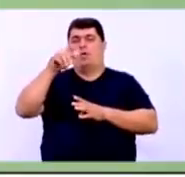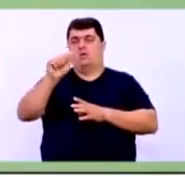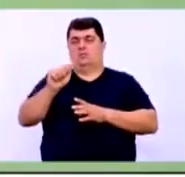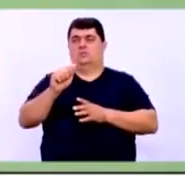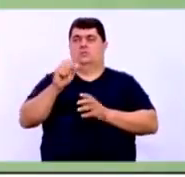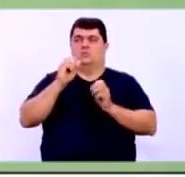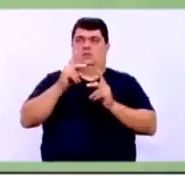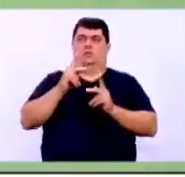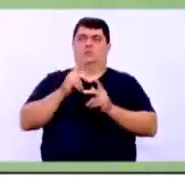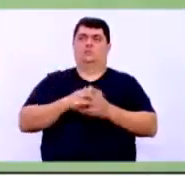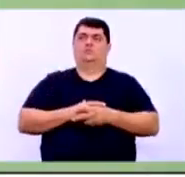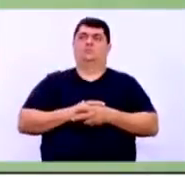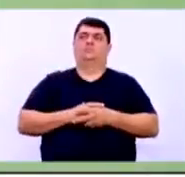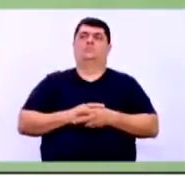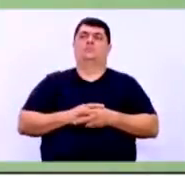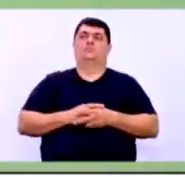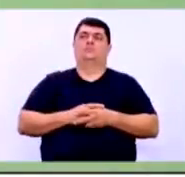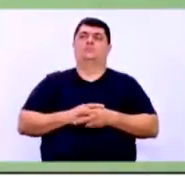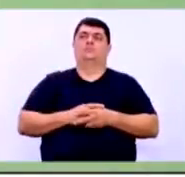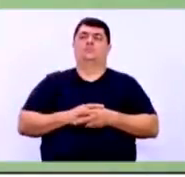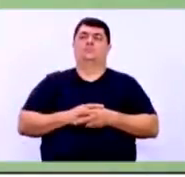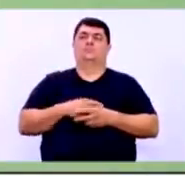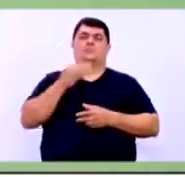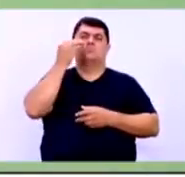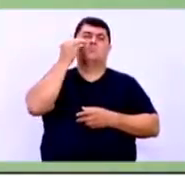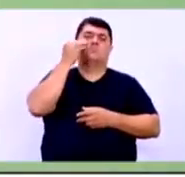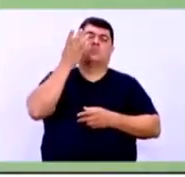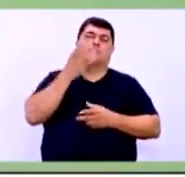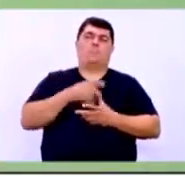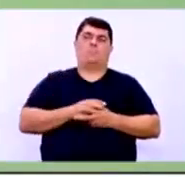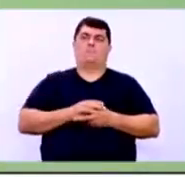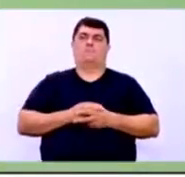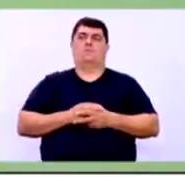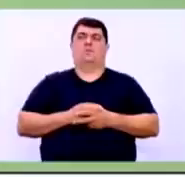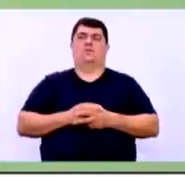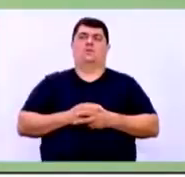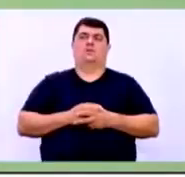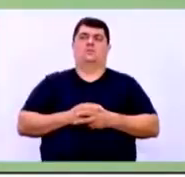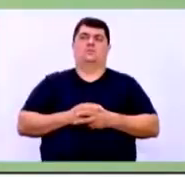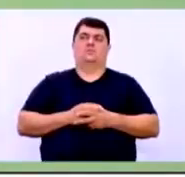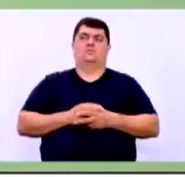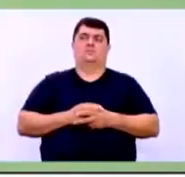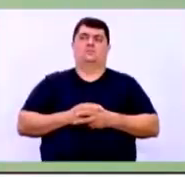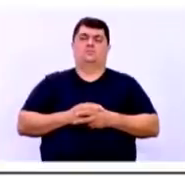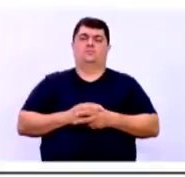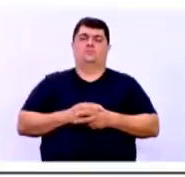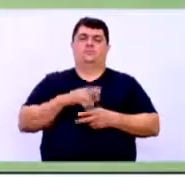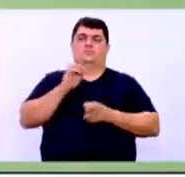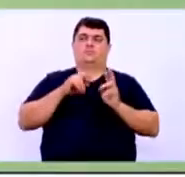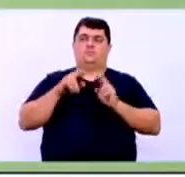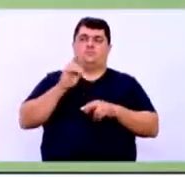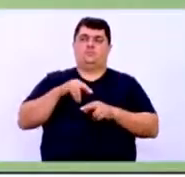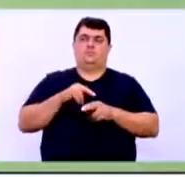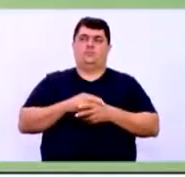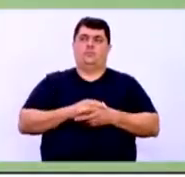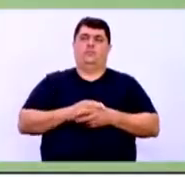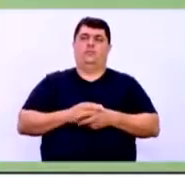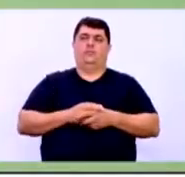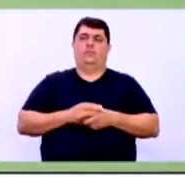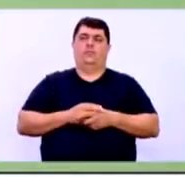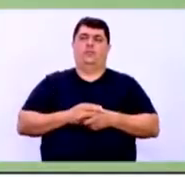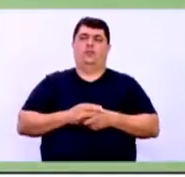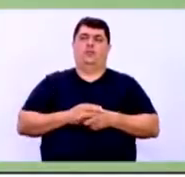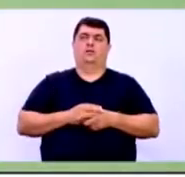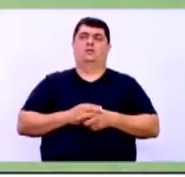móvel, certo? Lembra? Então vamos ver o que o pessoal fala. Vamos para a resposta?